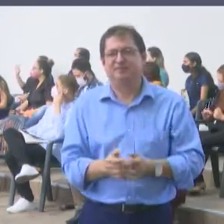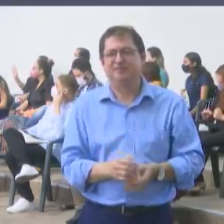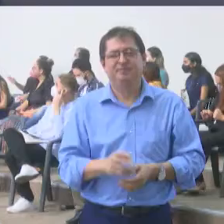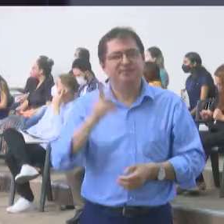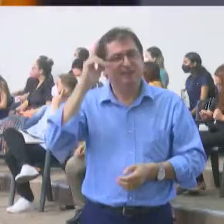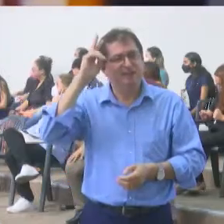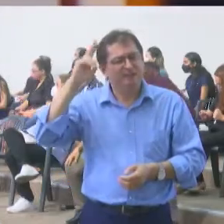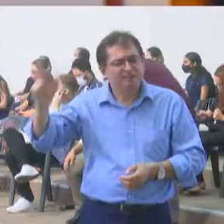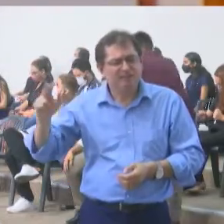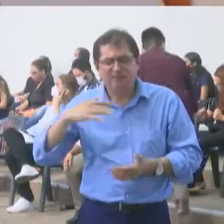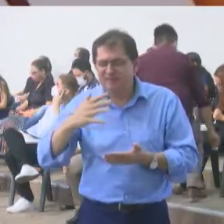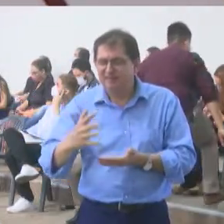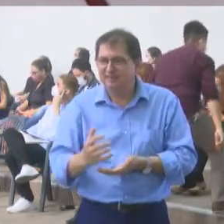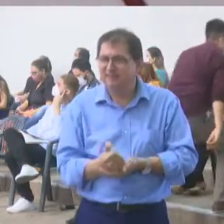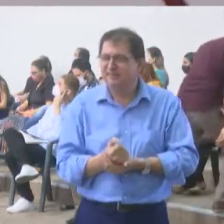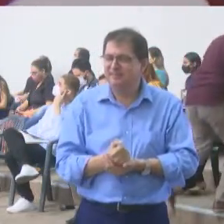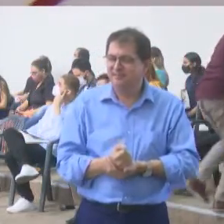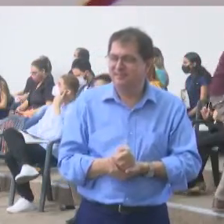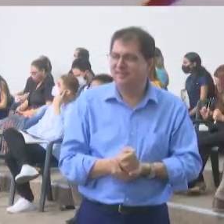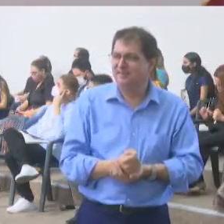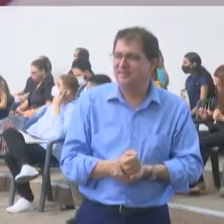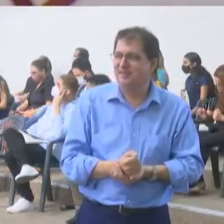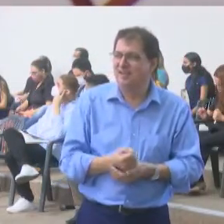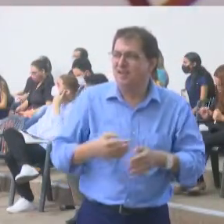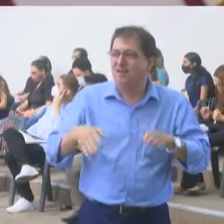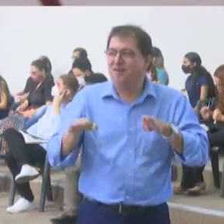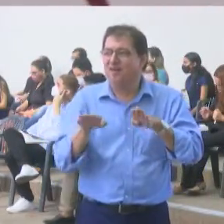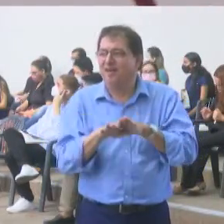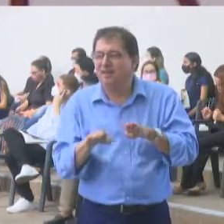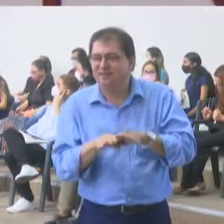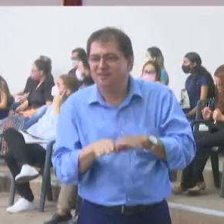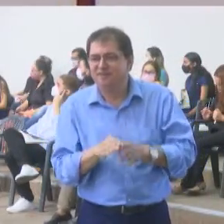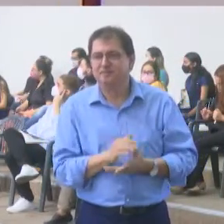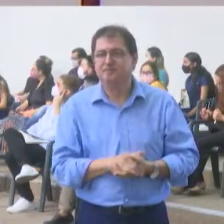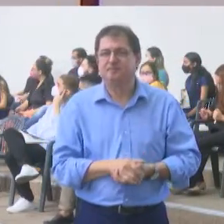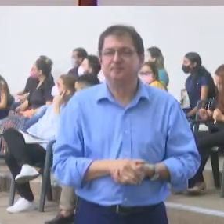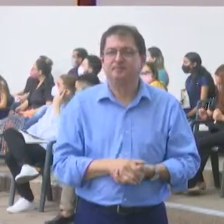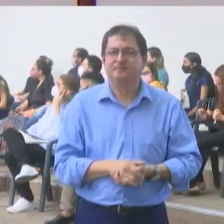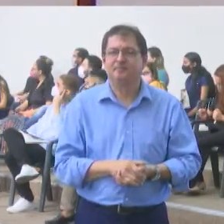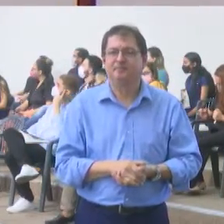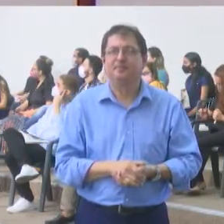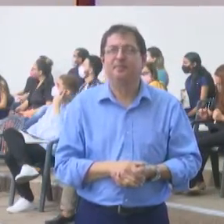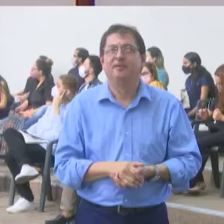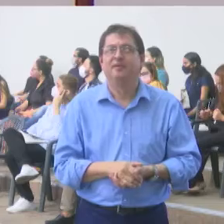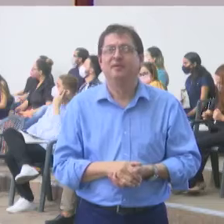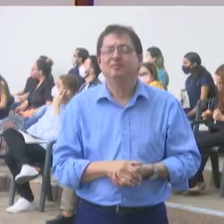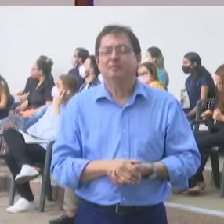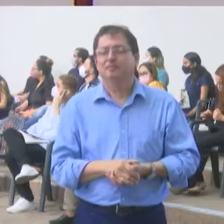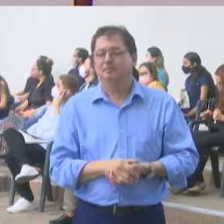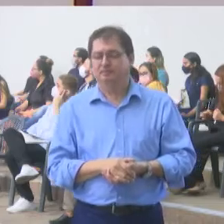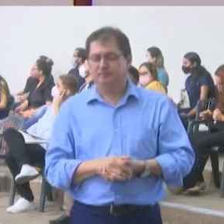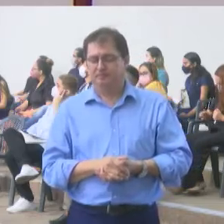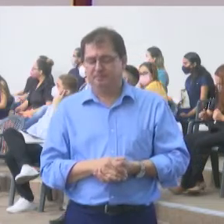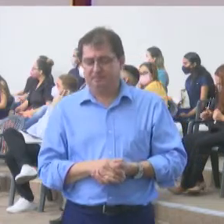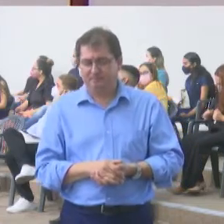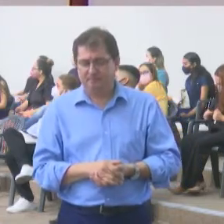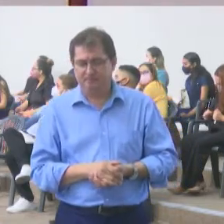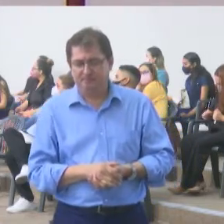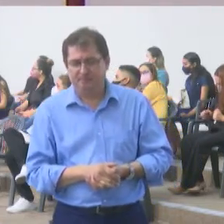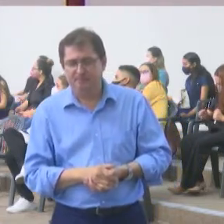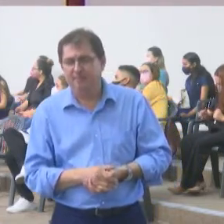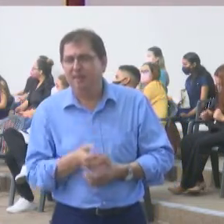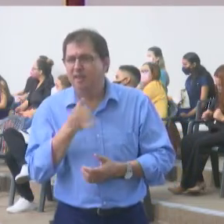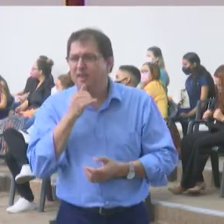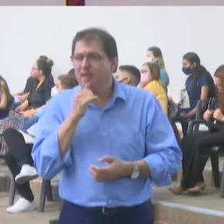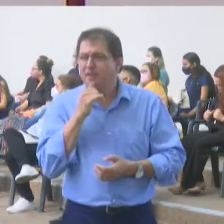alguém que resgata. Quando o primeiro se preocupou com as posses, se preocupou com os bens, vem o